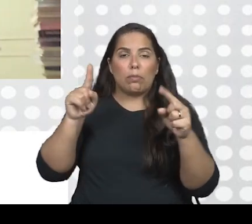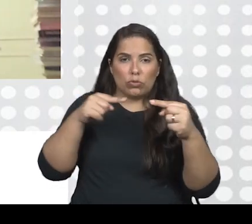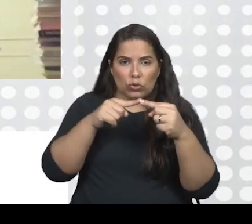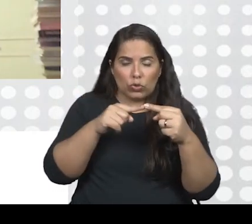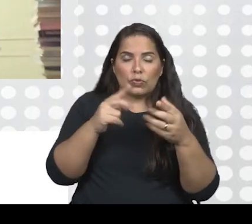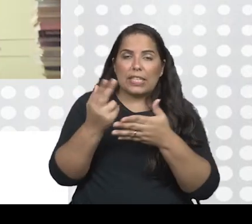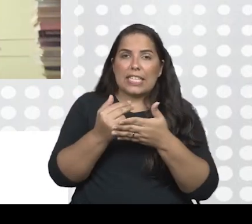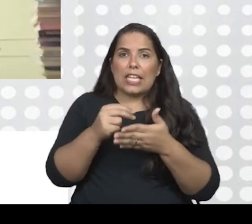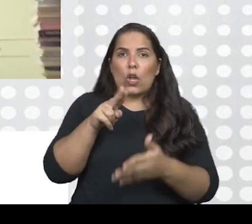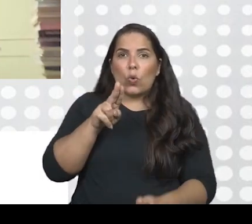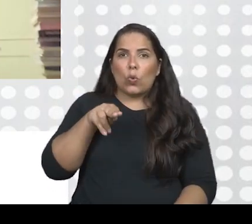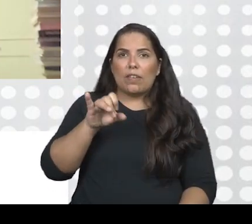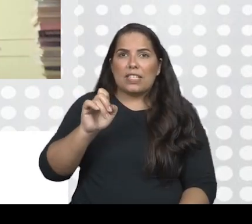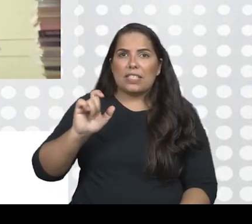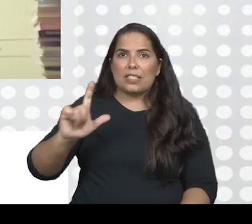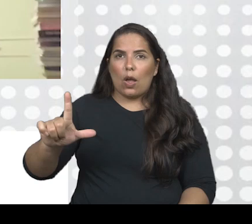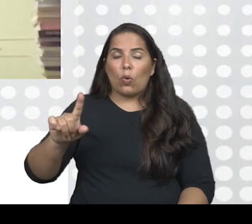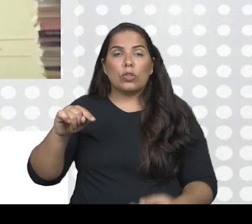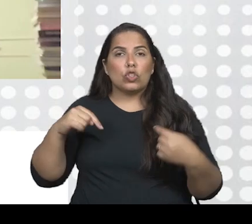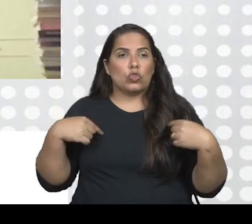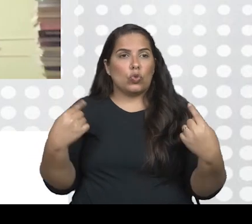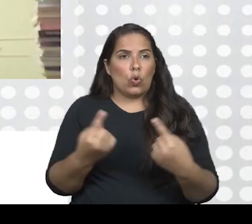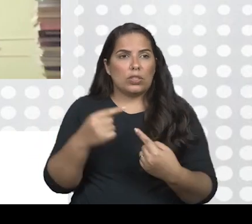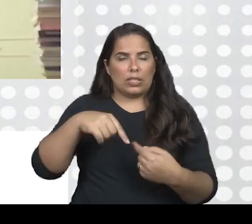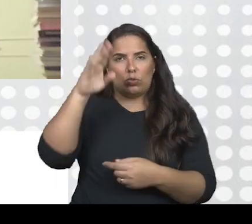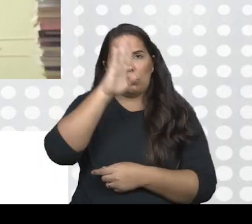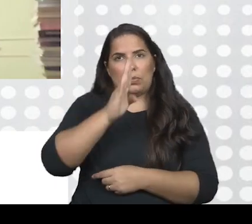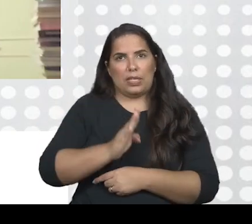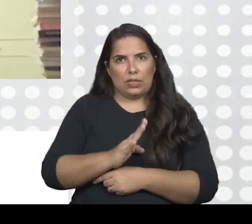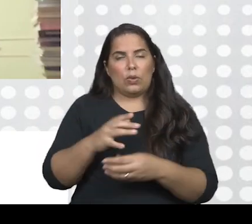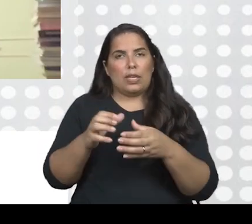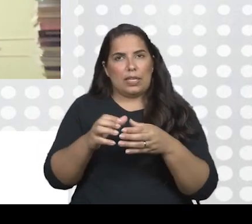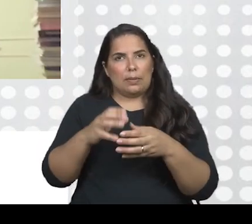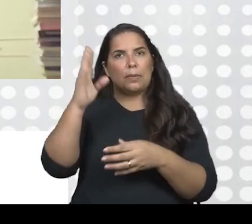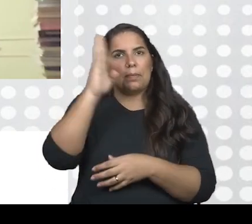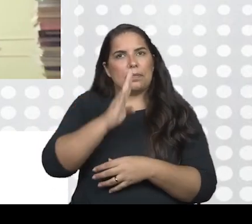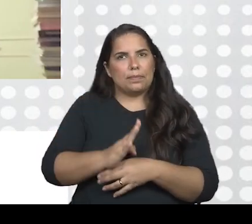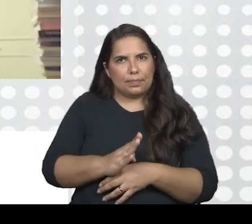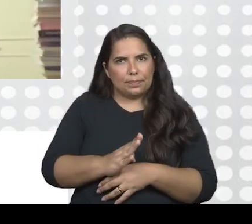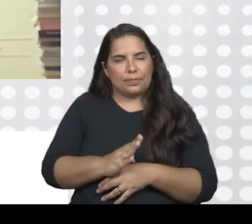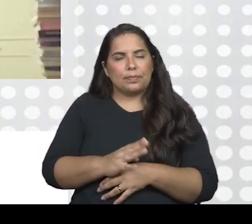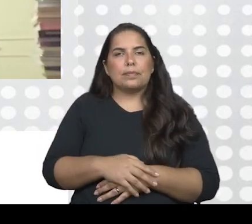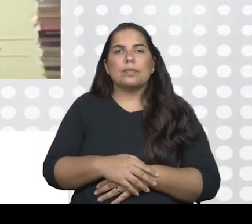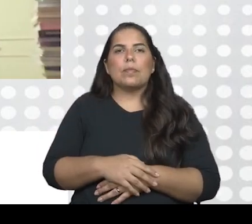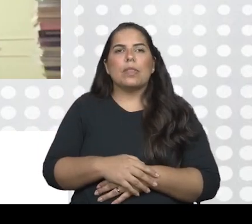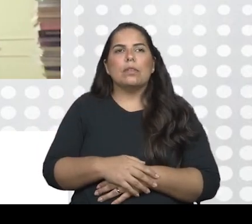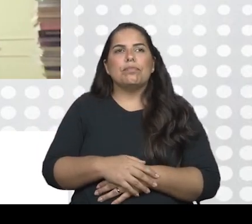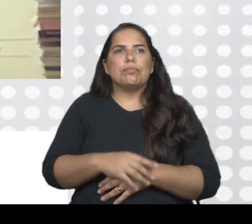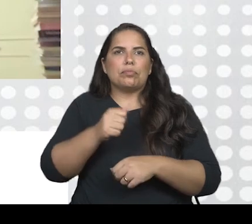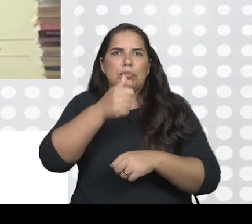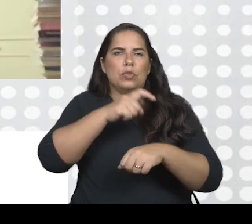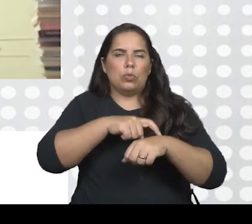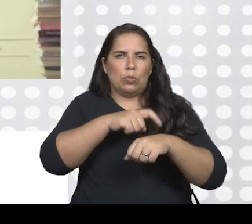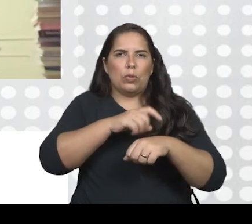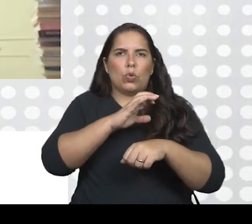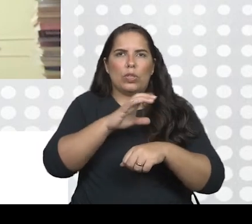na aprendizagem. E nós, no Brasil, a equipe brasileira, num primeiro momento